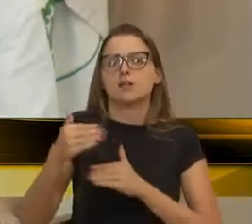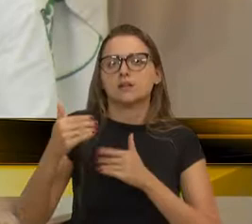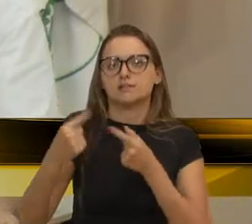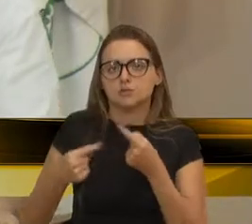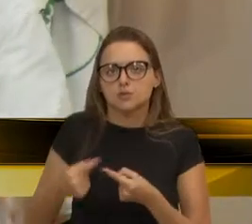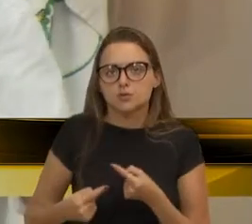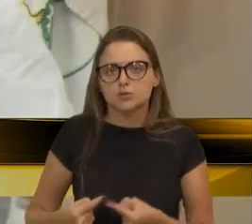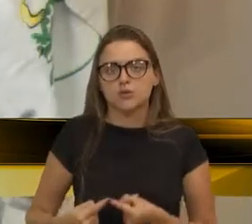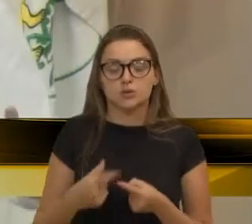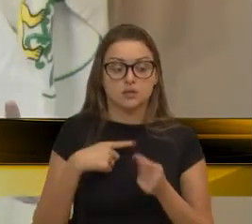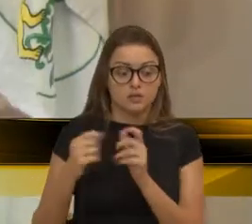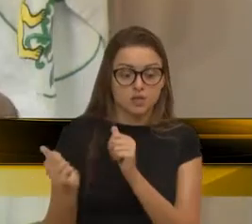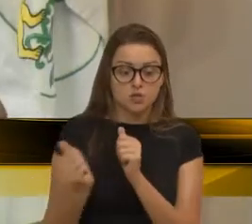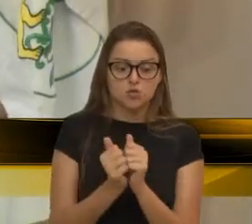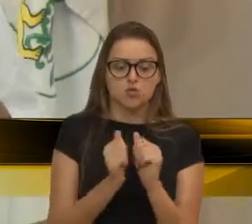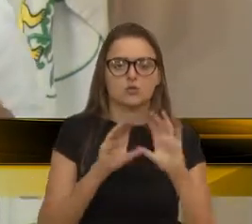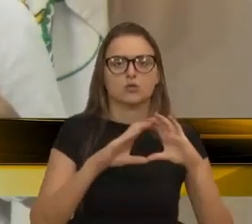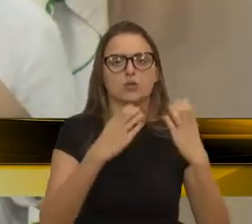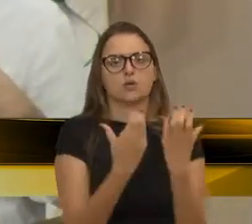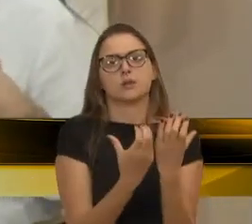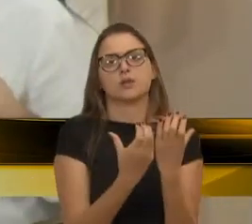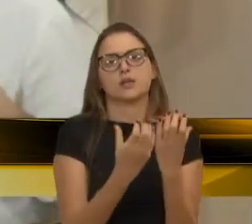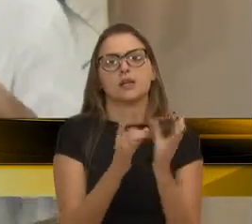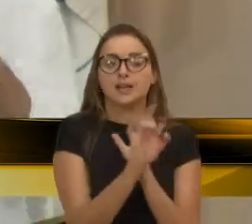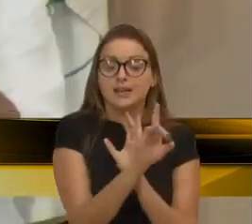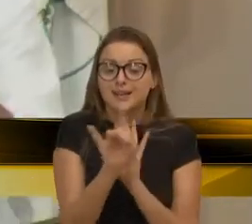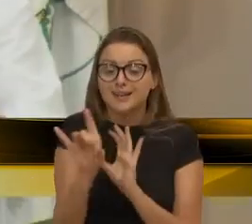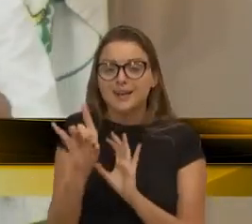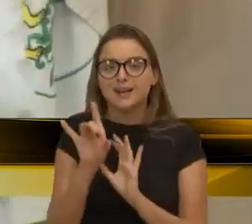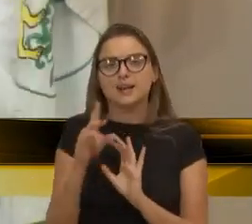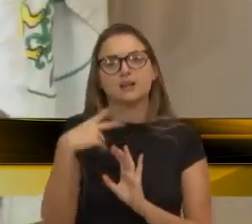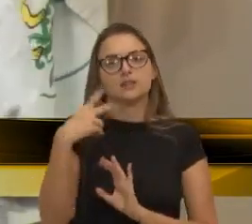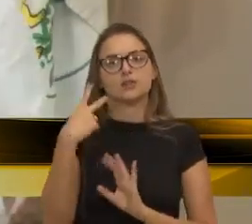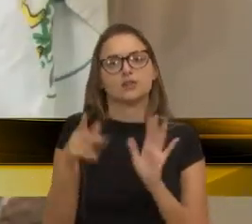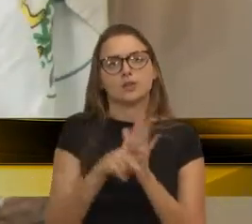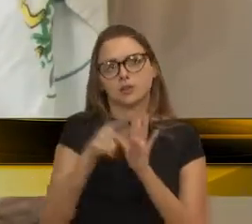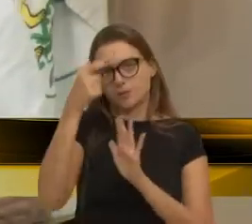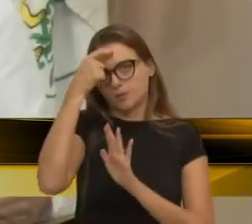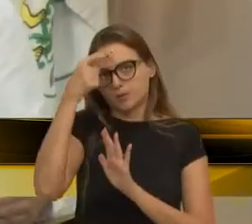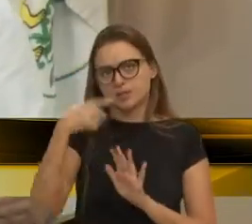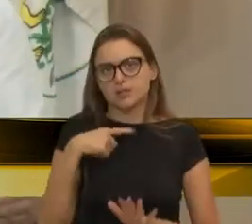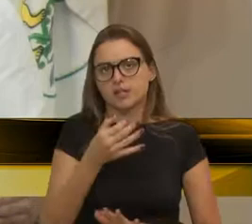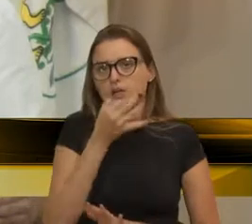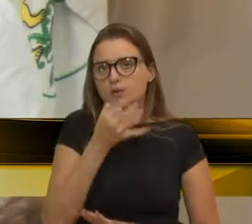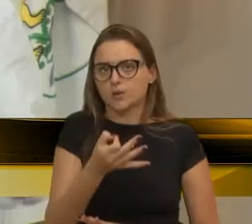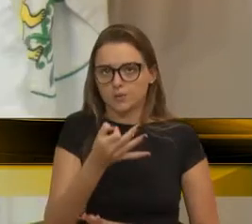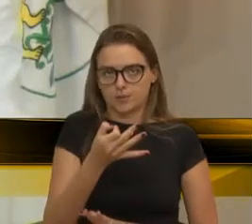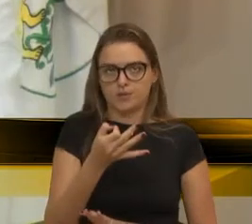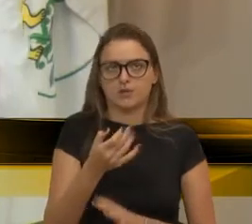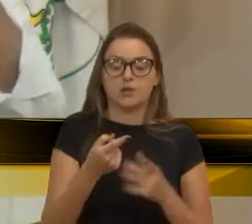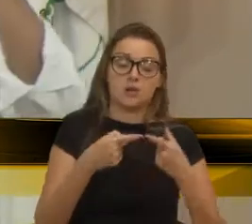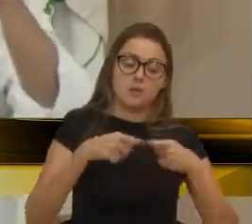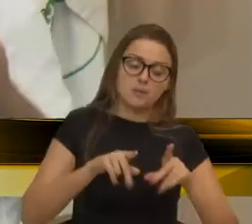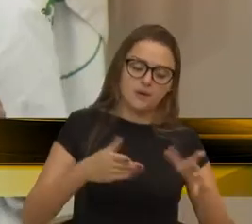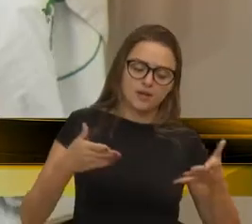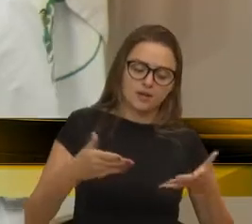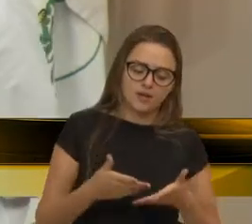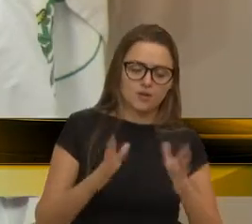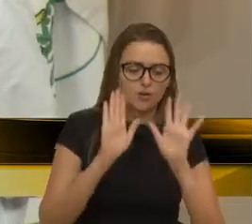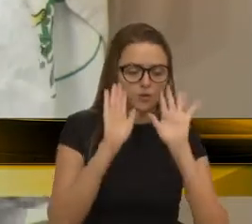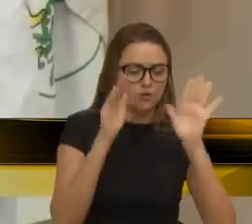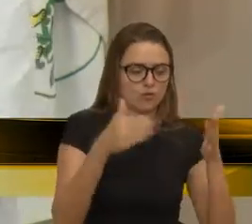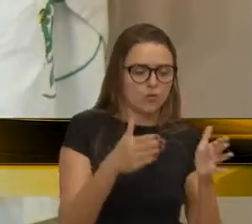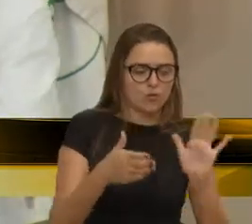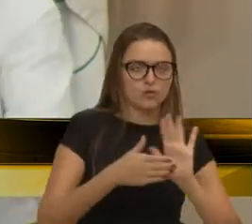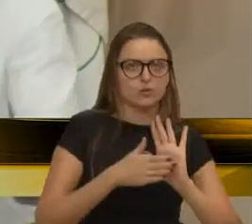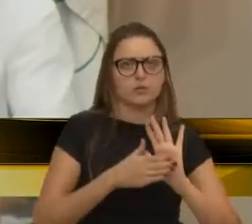comunidade e cada vereador, dentro da sua concepção, da sua consciência, possa opinar. Mas agora, indo para o mérito da